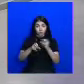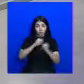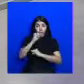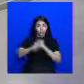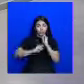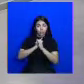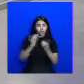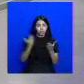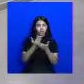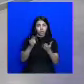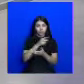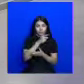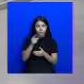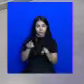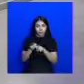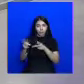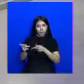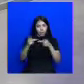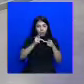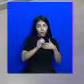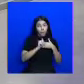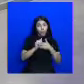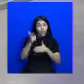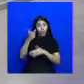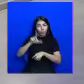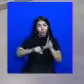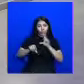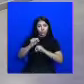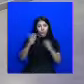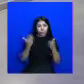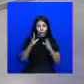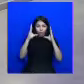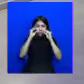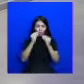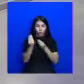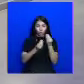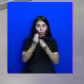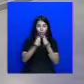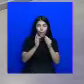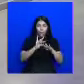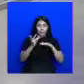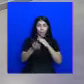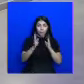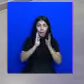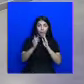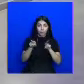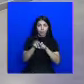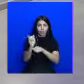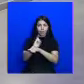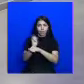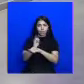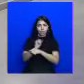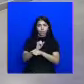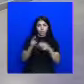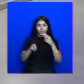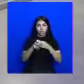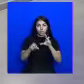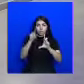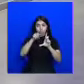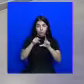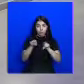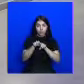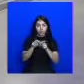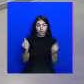internet. E a partir de agora você é nosso convidado para acompanhar os demais sorteios da noite através dos perfis do Facebook e do YouTube da Caixa e da Rede